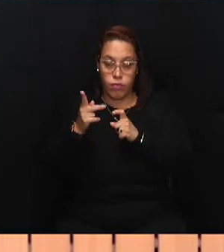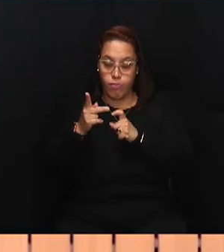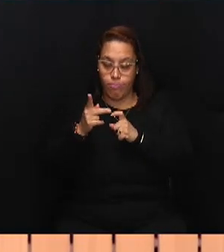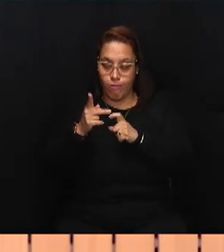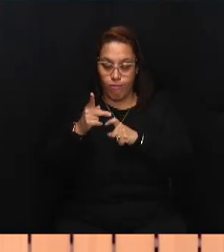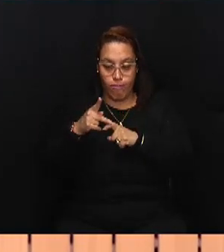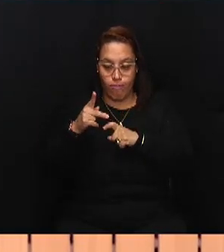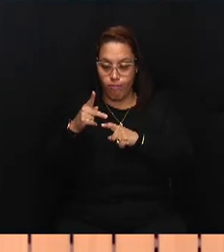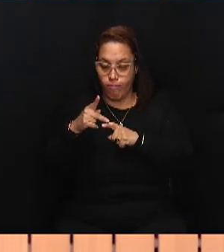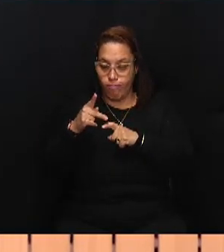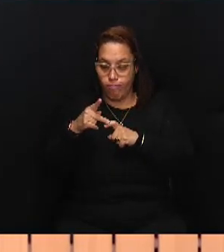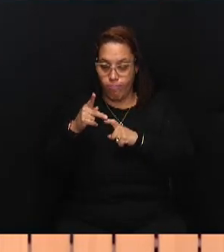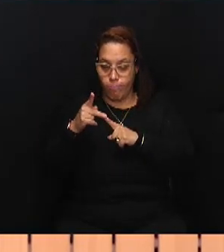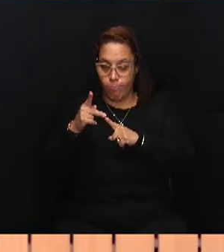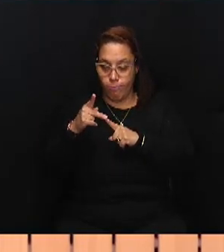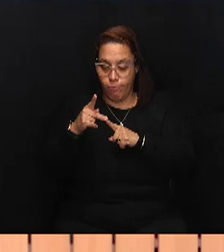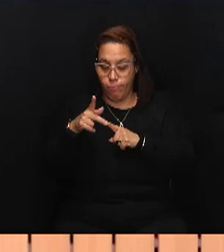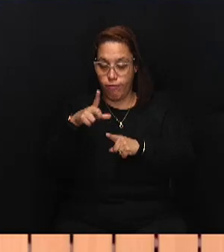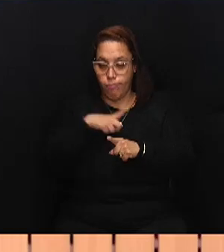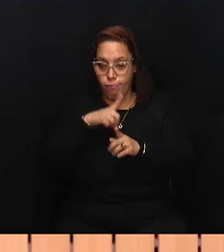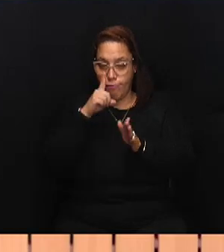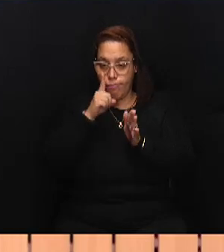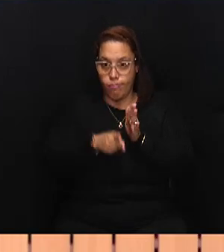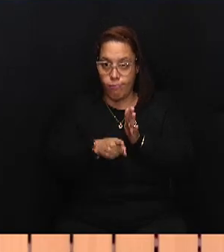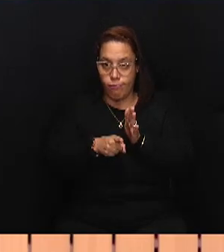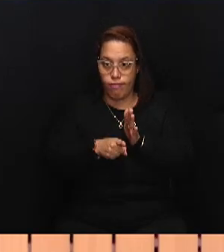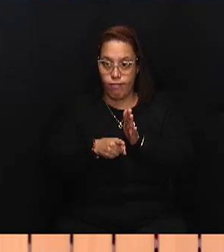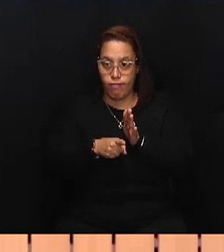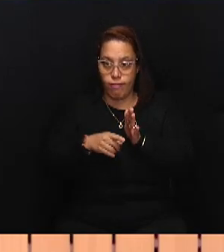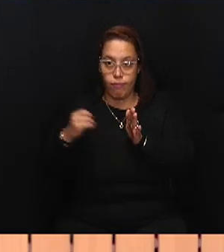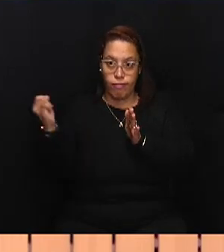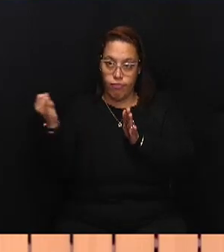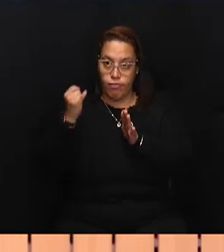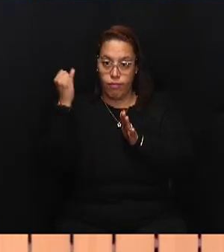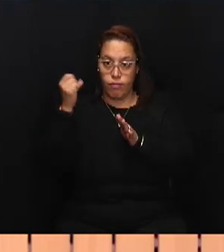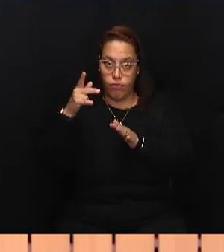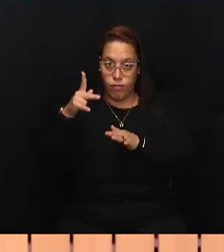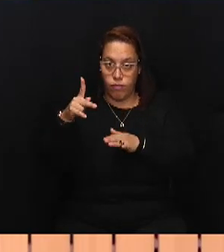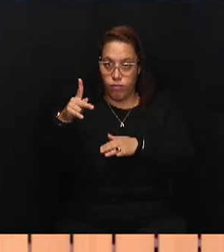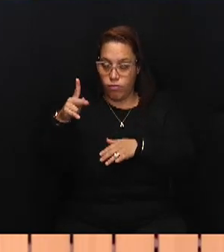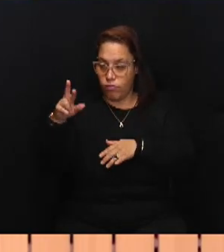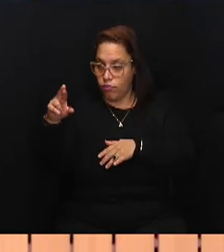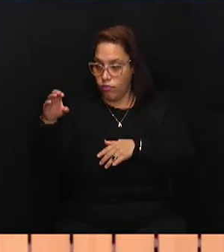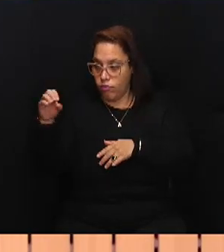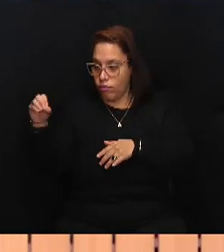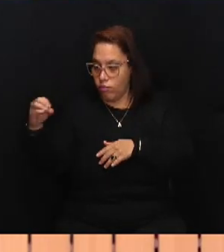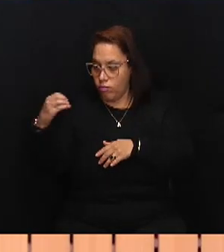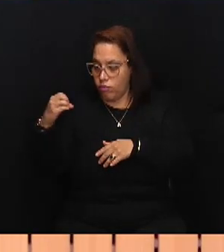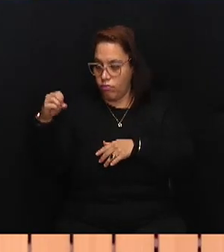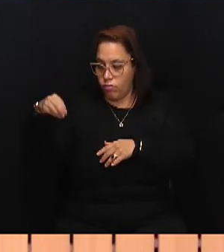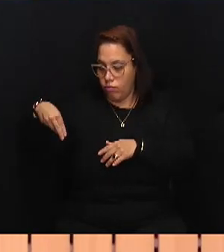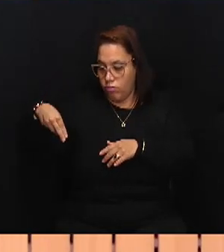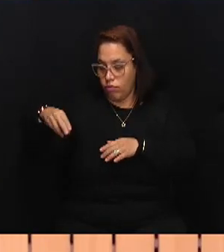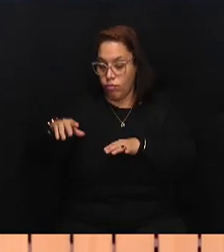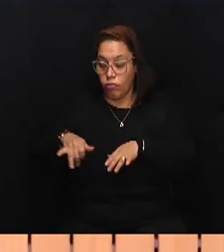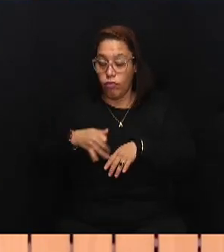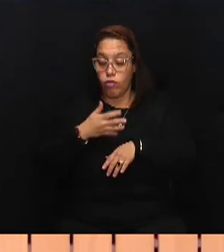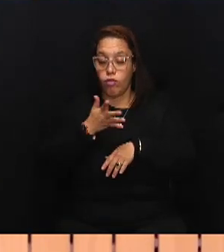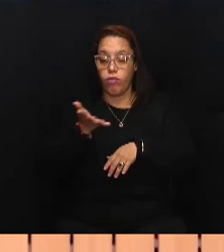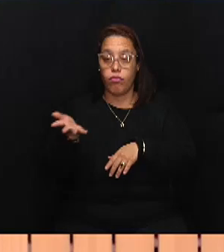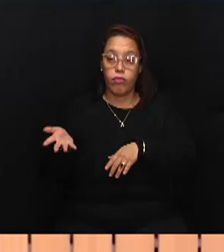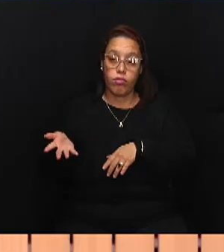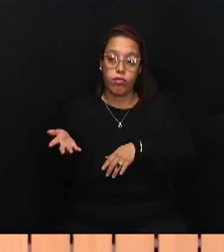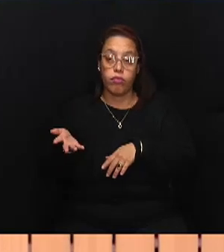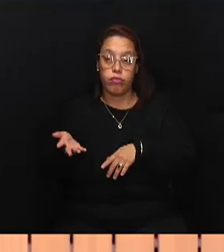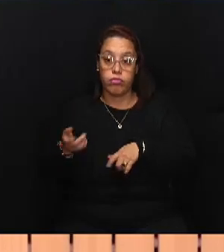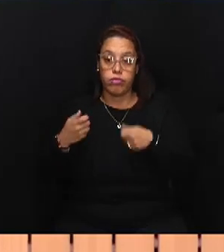é importante a gente ter esse diagnóstico. Então, é importante o PROCON falar para nós qual é a